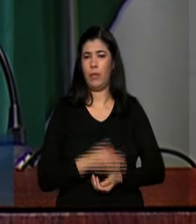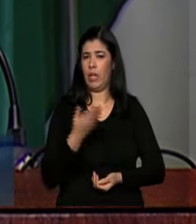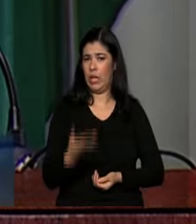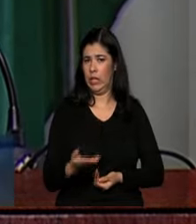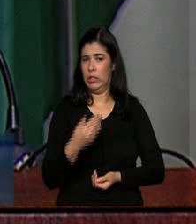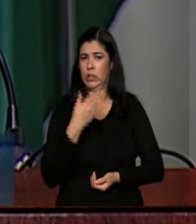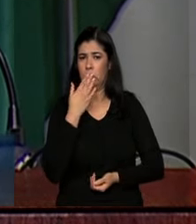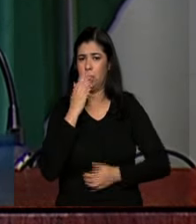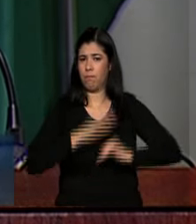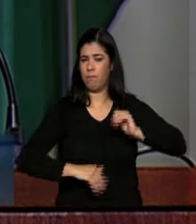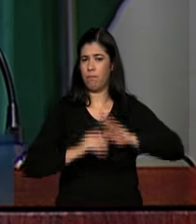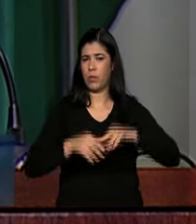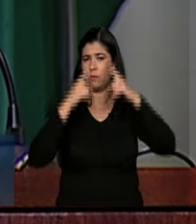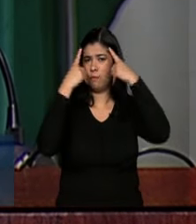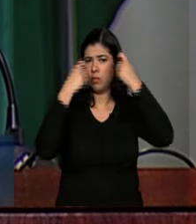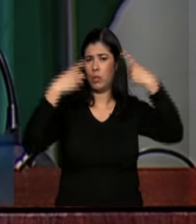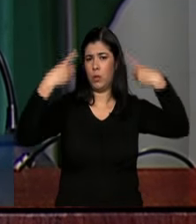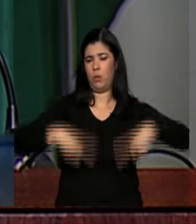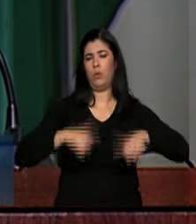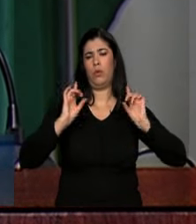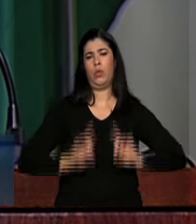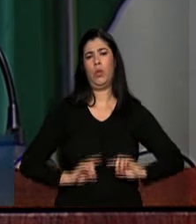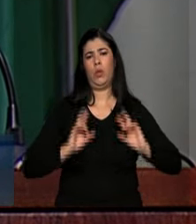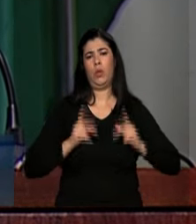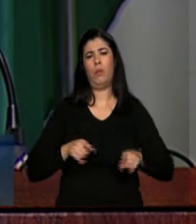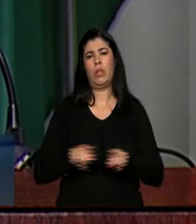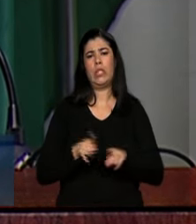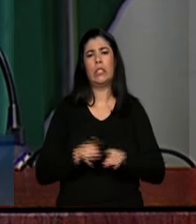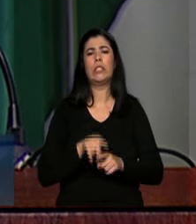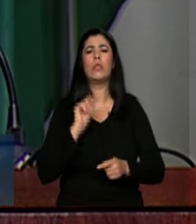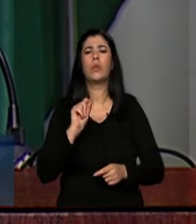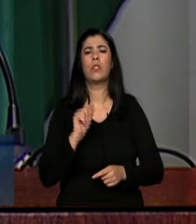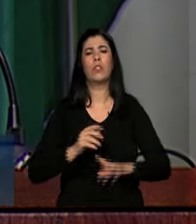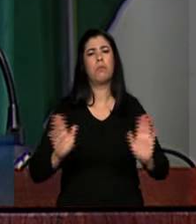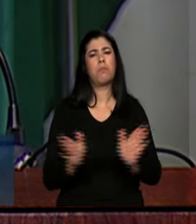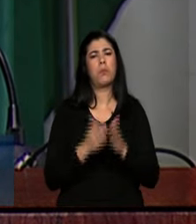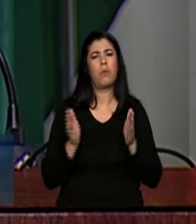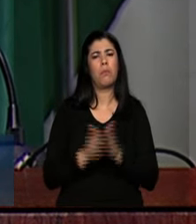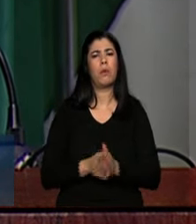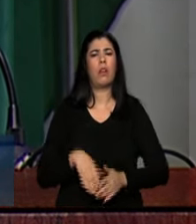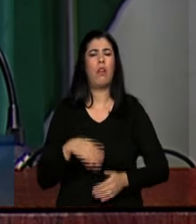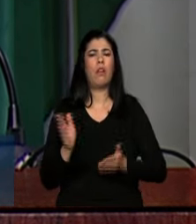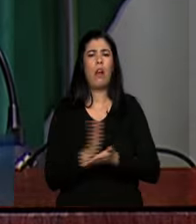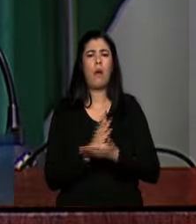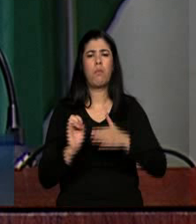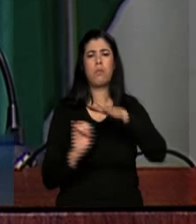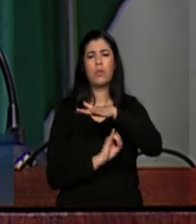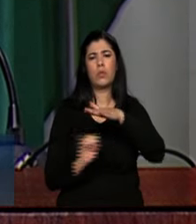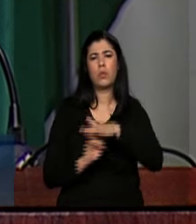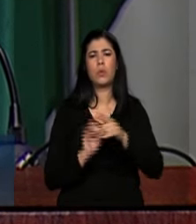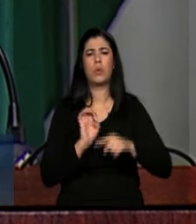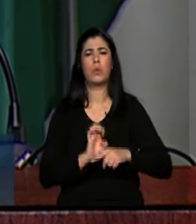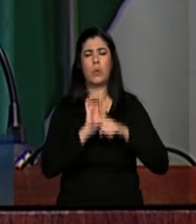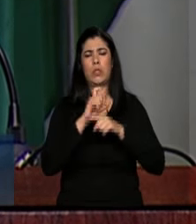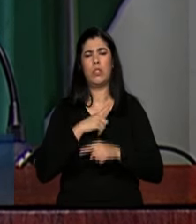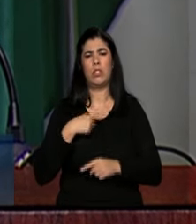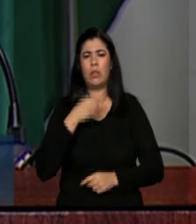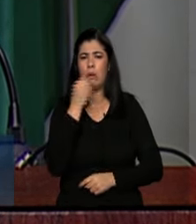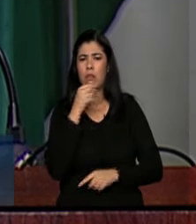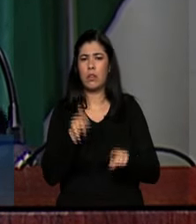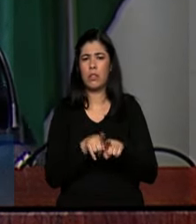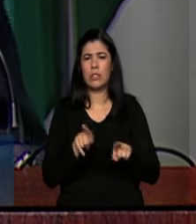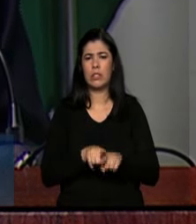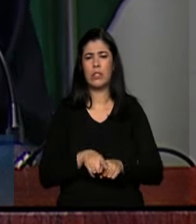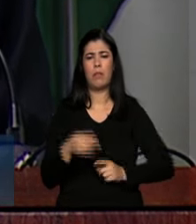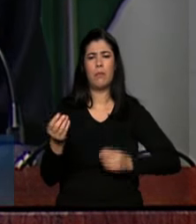Violações essas frequentemente alimentadas pela pobreza, pela fragilidade das instituições estatais, por extremismos de toda a ordem e por